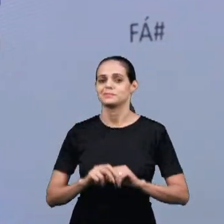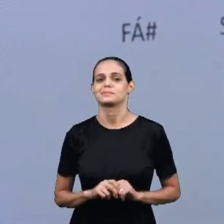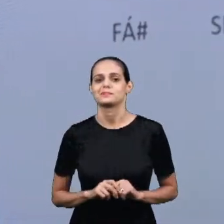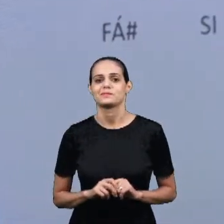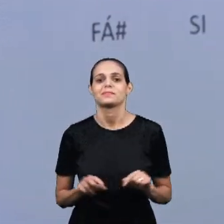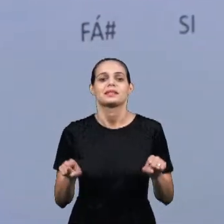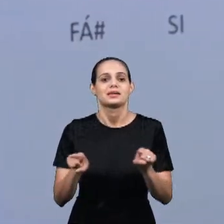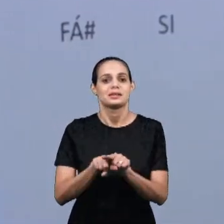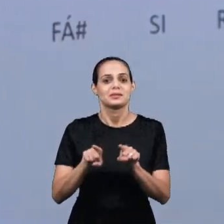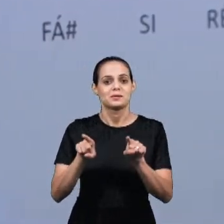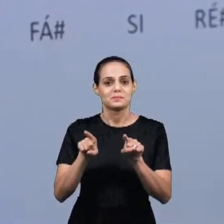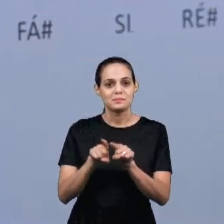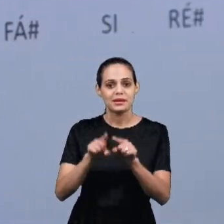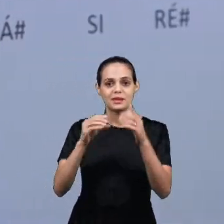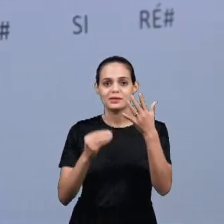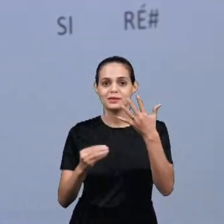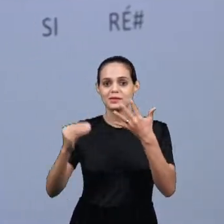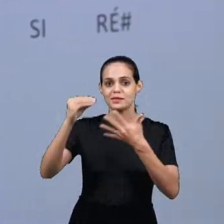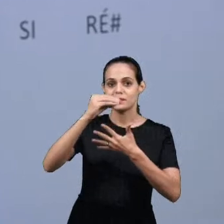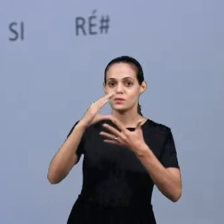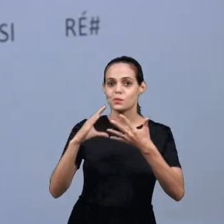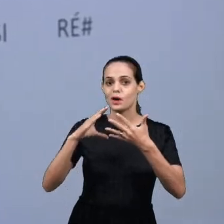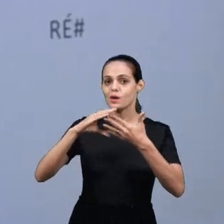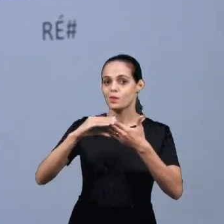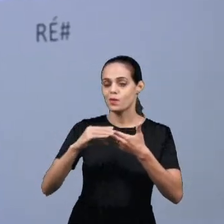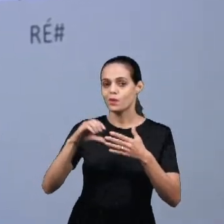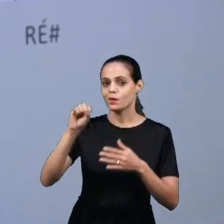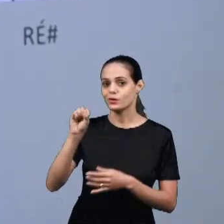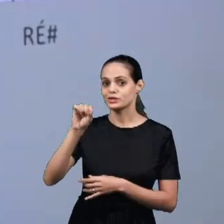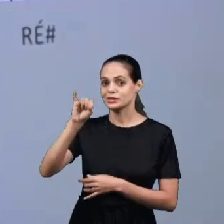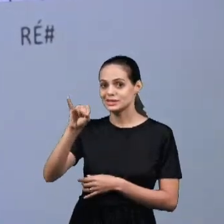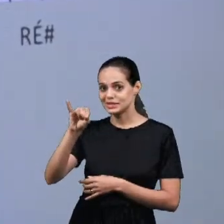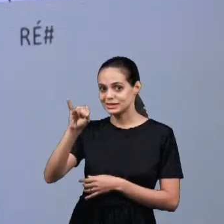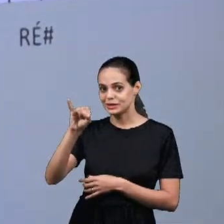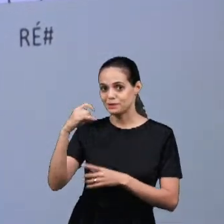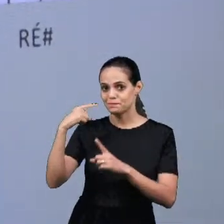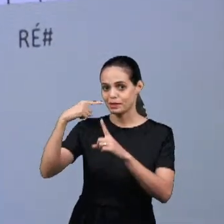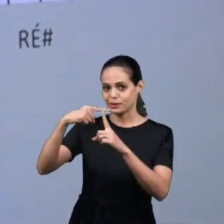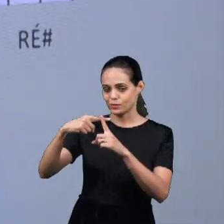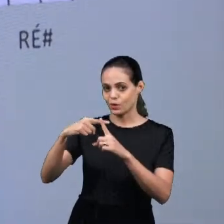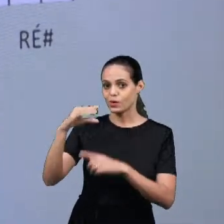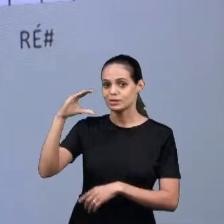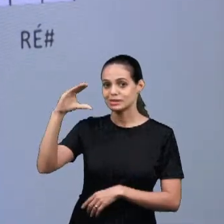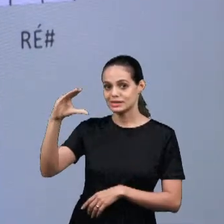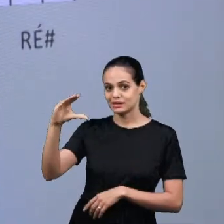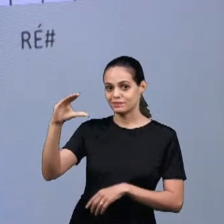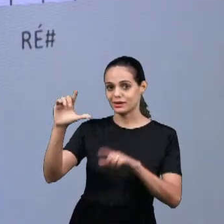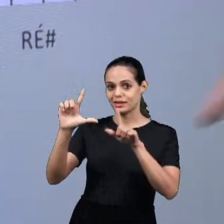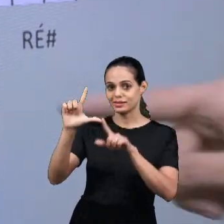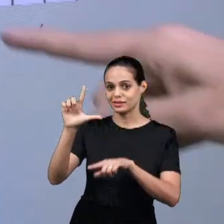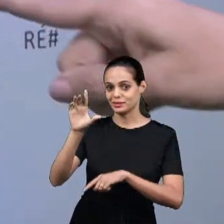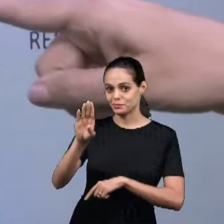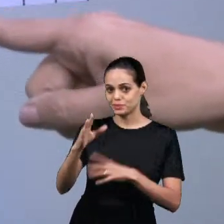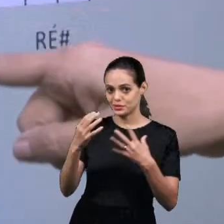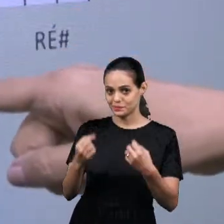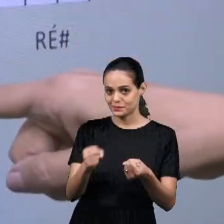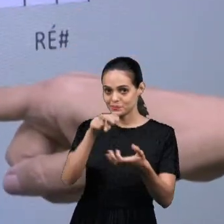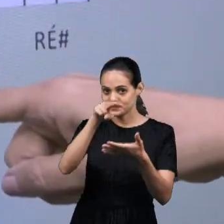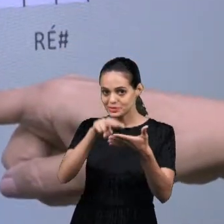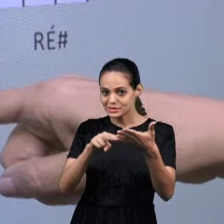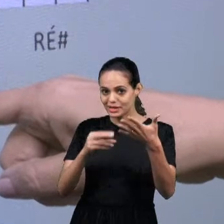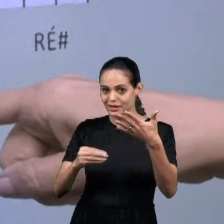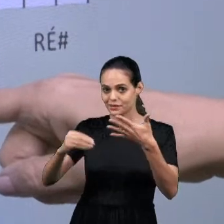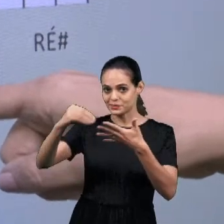o acorde Si maior, cifra a letra B. Vamos ler as notas.